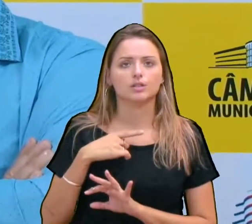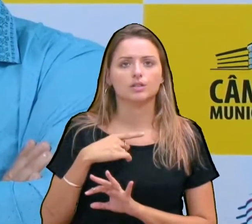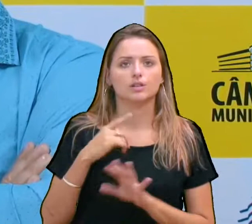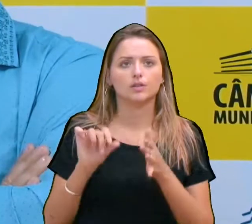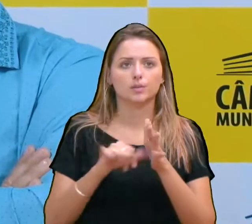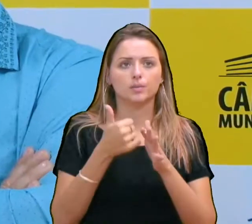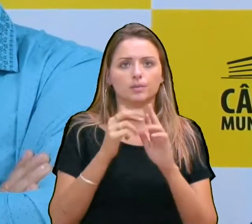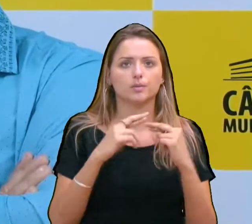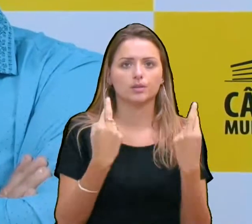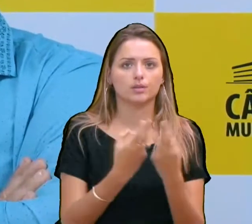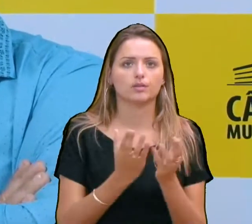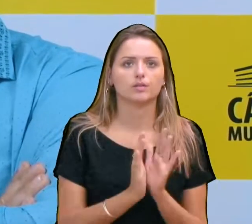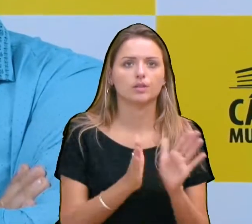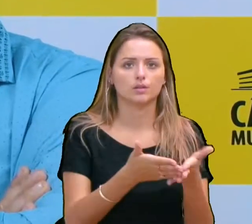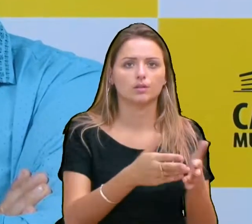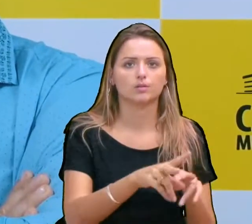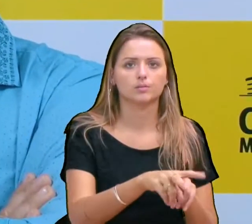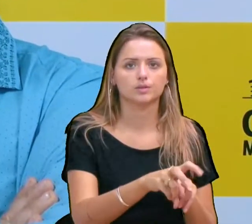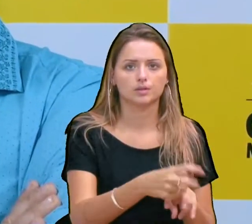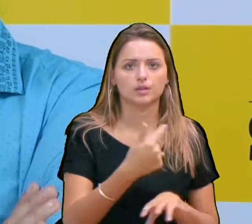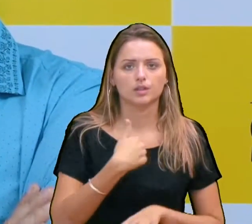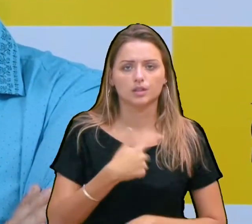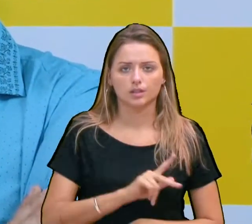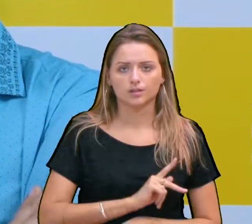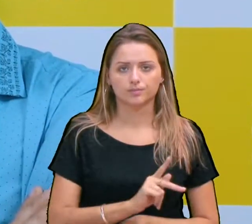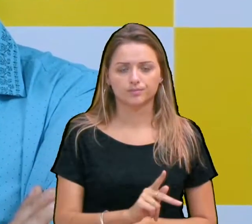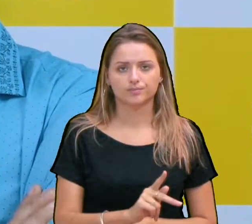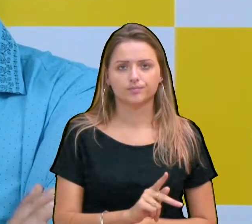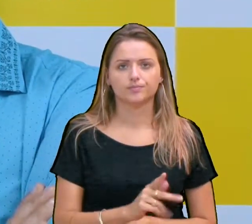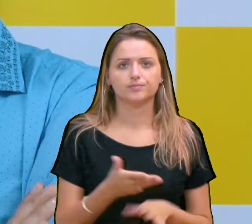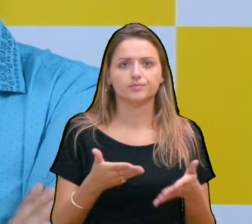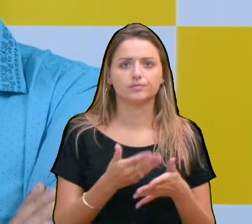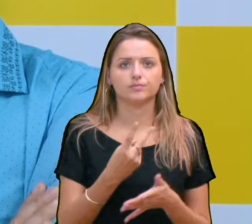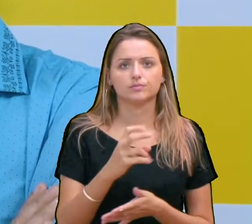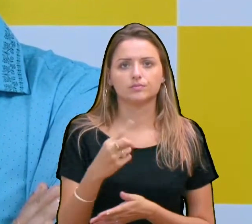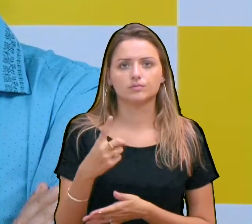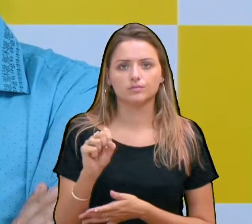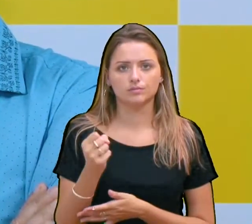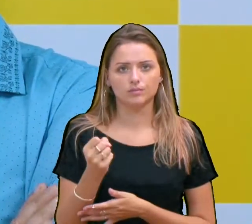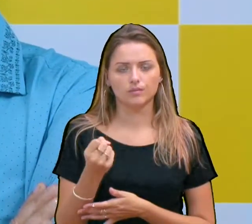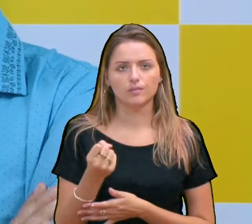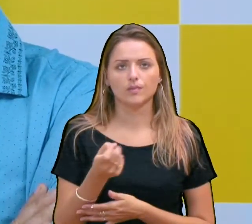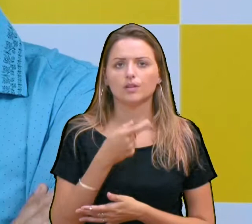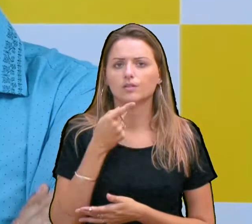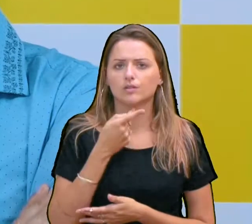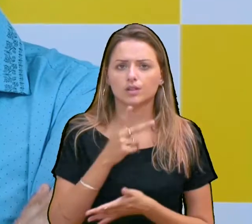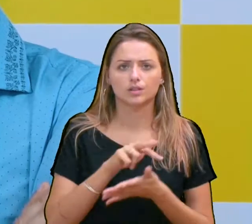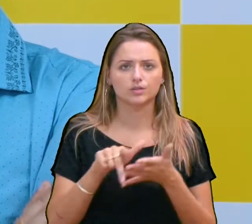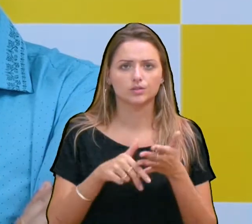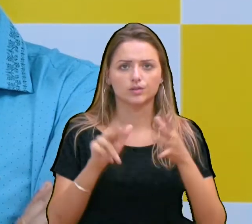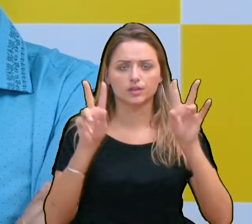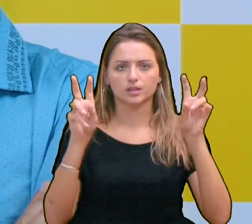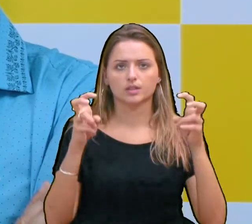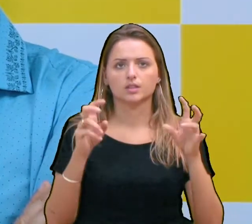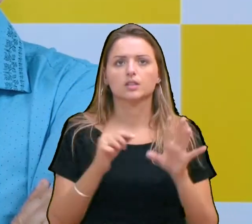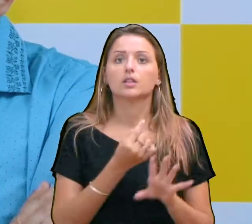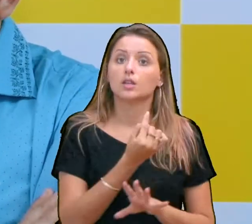primeiro encontro da Comissão da Agricultura, da qual eu sou presidente neste ano. A gente levantou vários assuntos